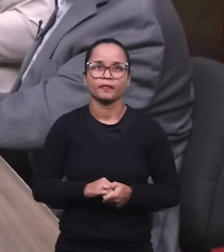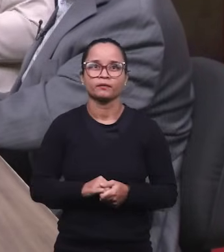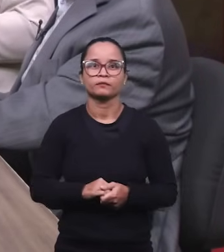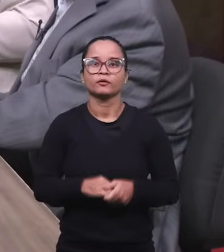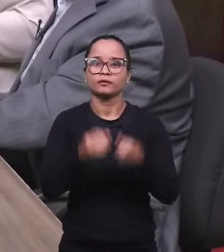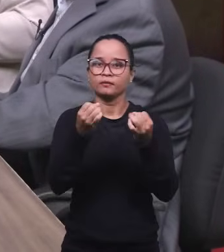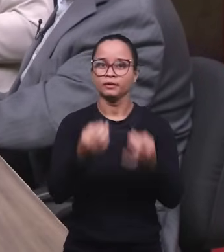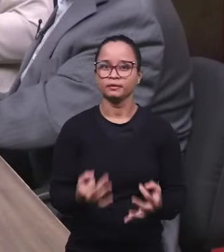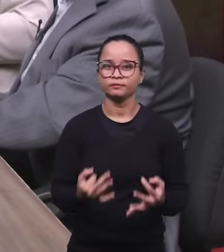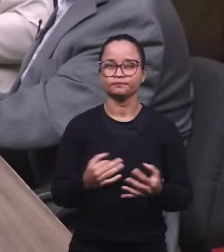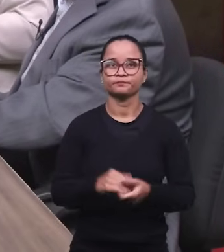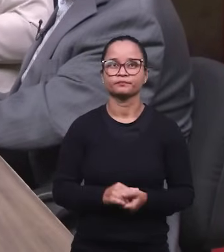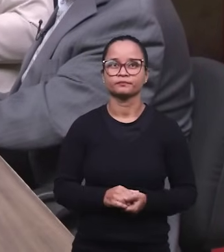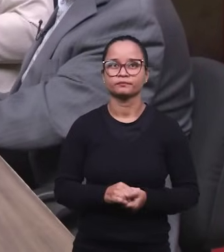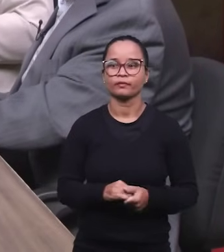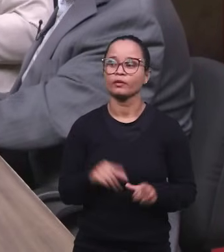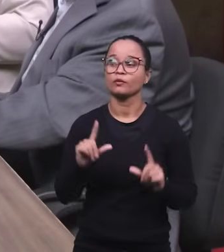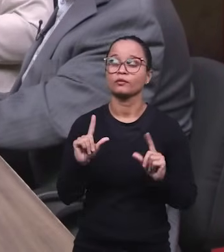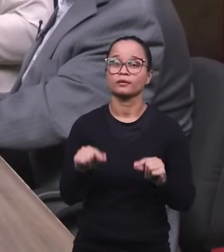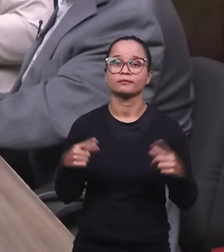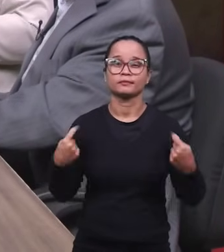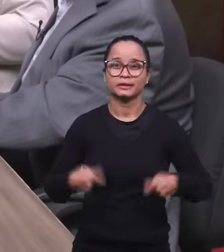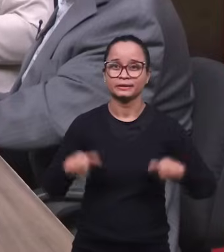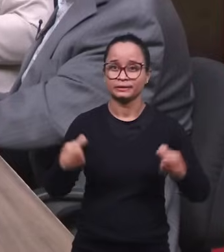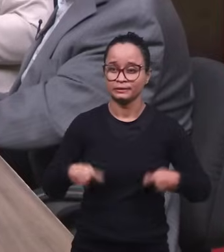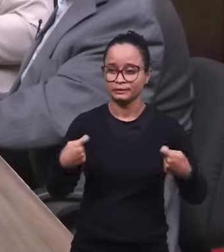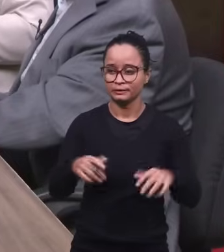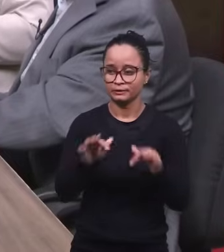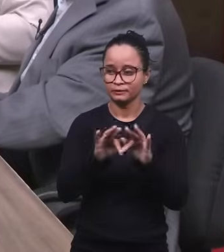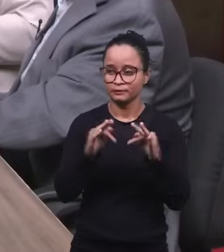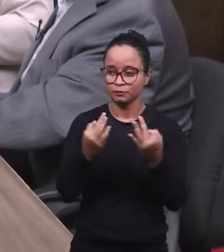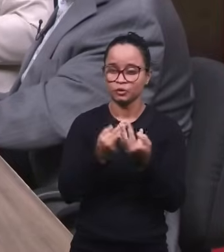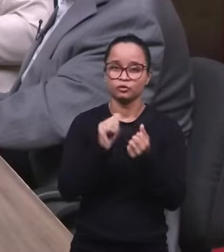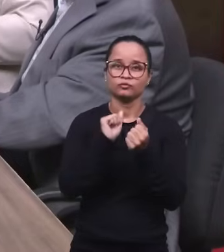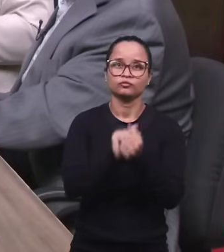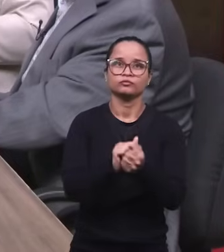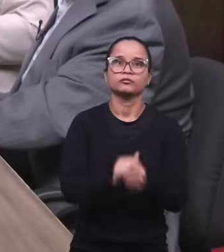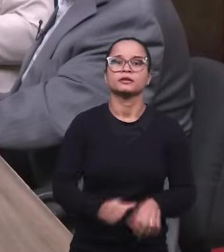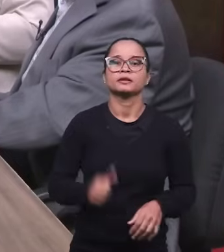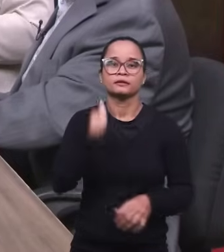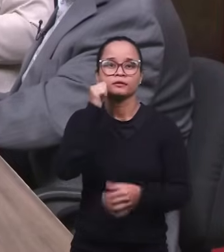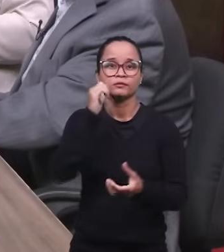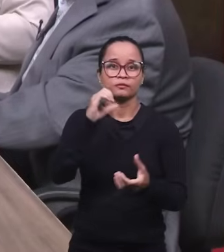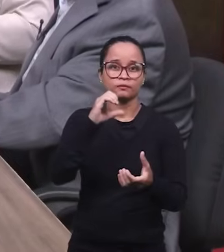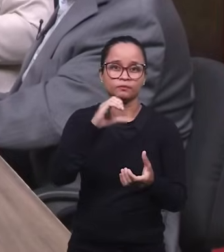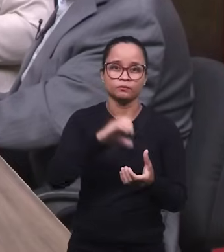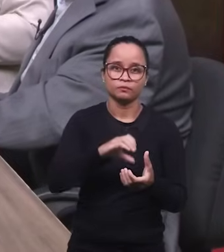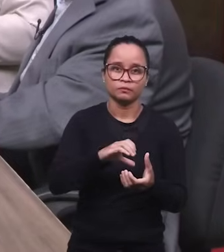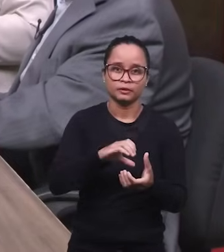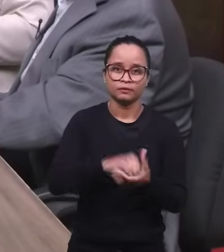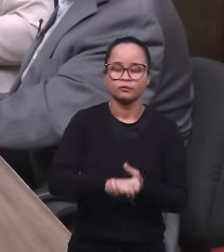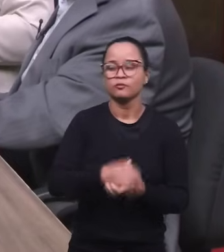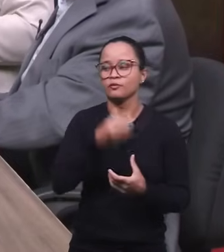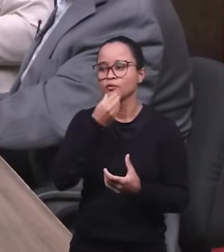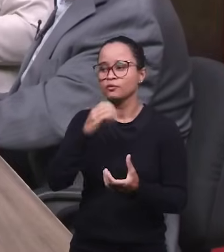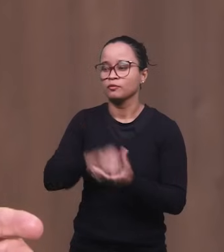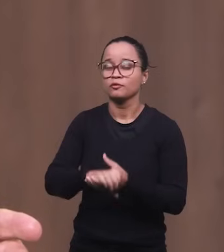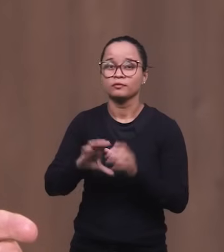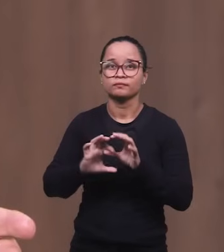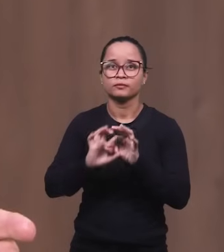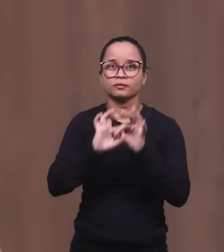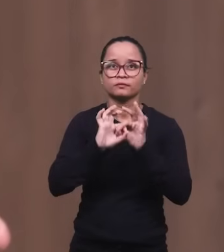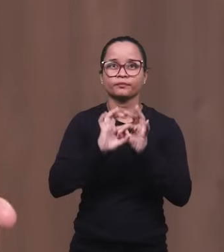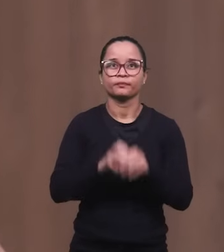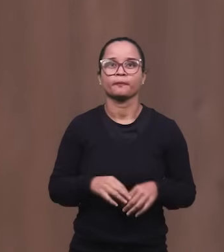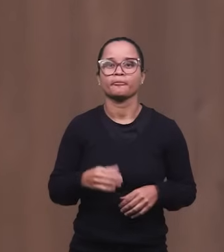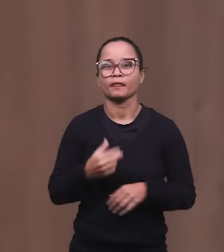e foi falado muito sobre isso. A necessidade da família estar unida, do esposo, da esposa estar unida. Não